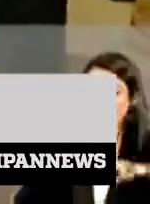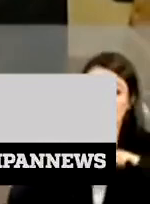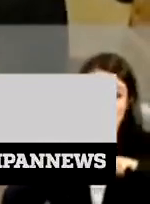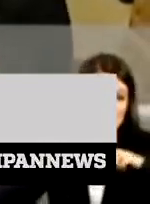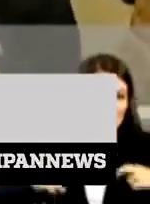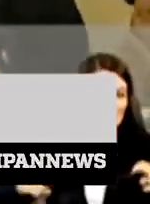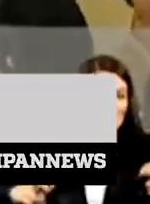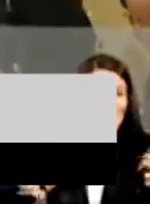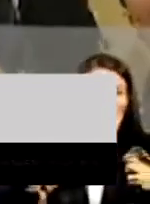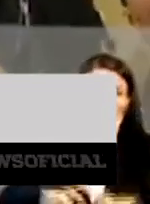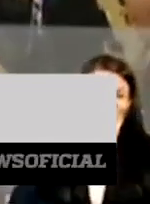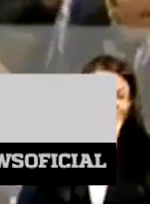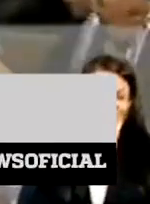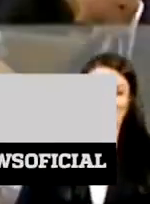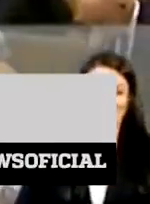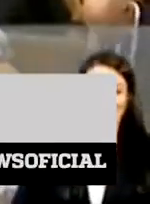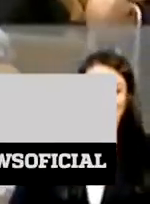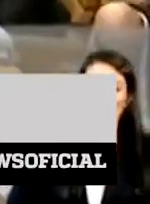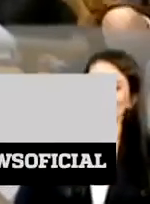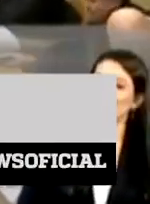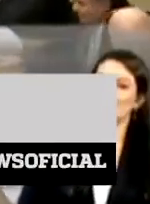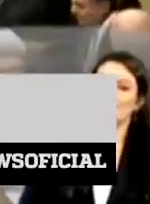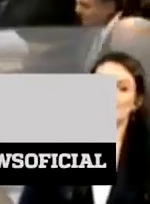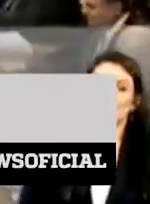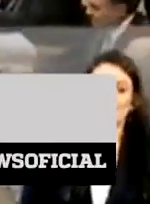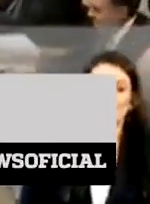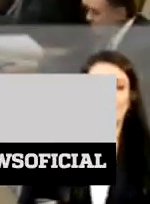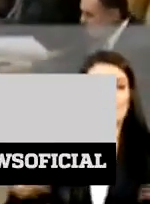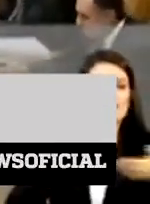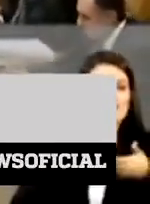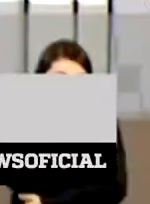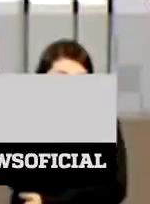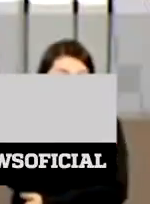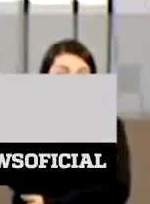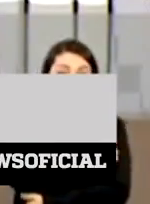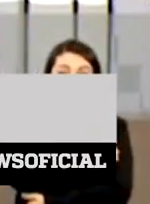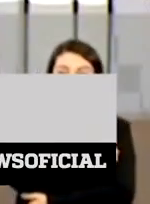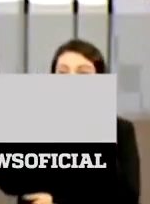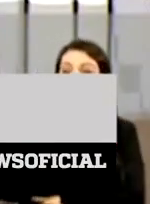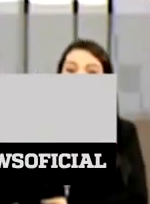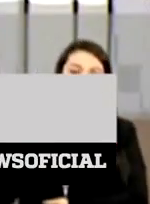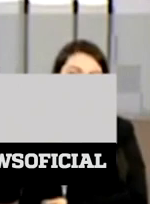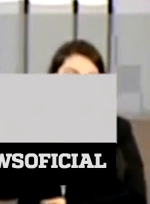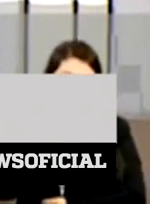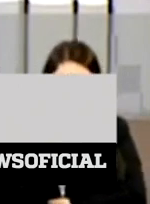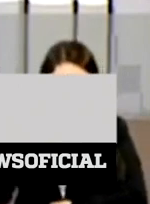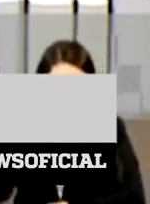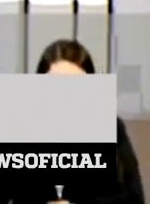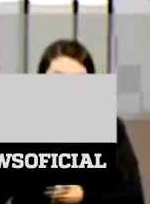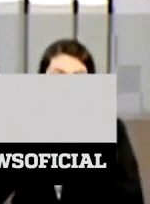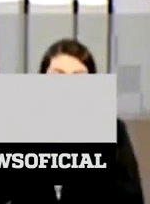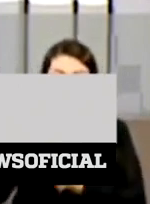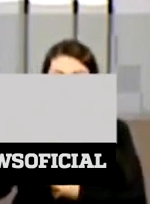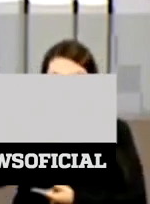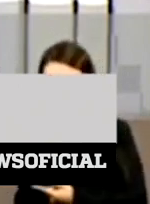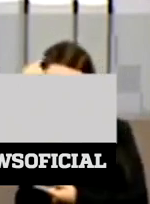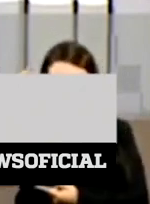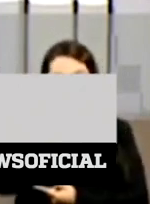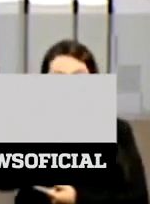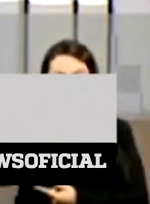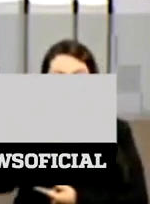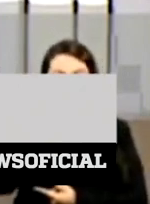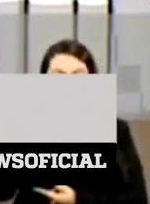magistrados devem se manifestar no dia 5 de junho, quando o assunto será retomado. A sessão desta quinta-feira começou analisando